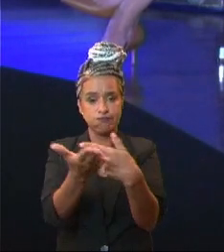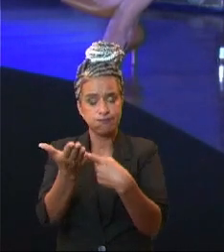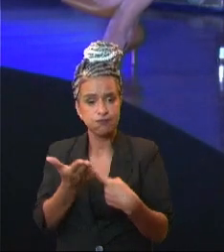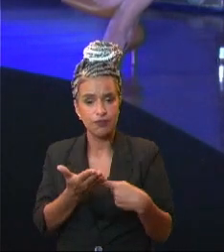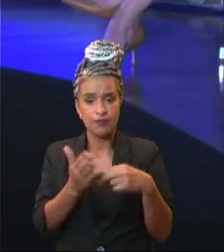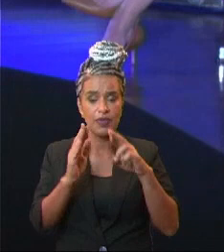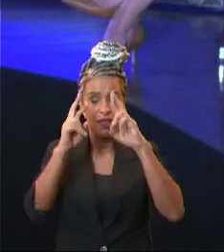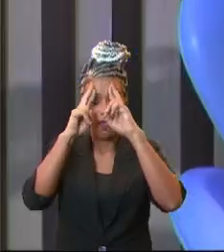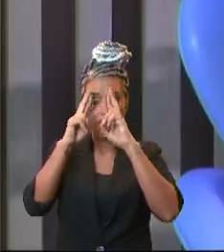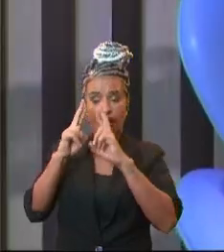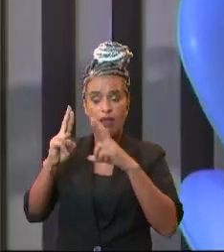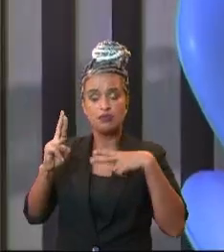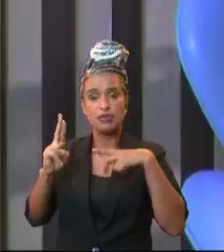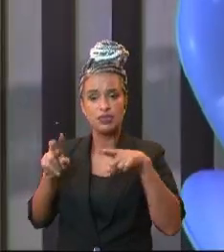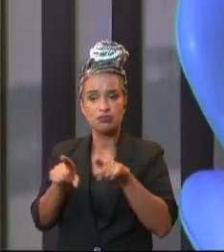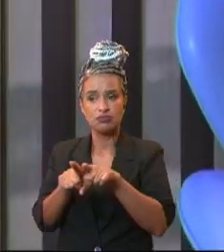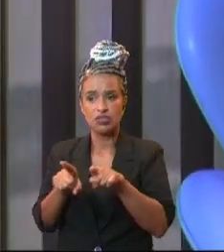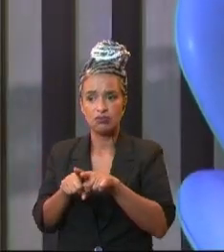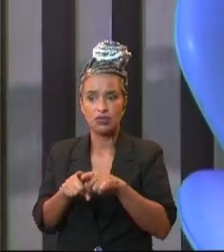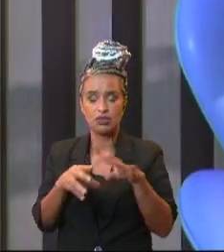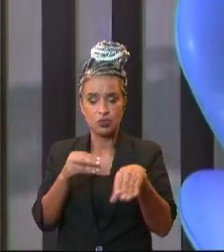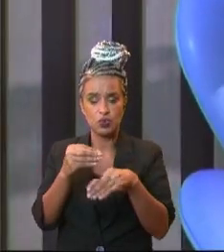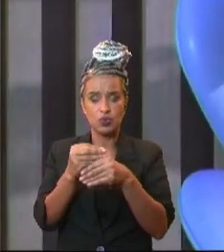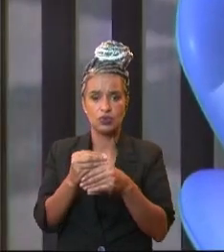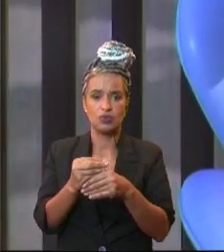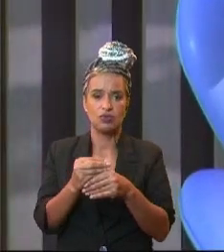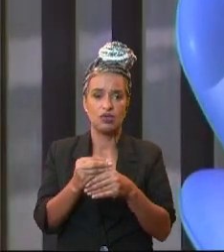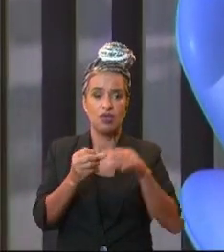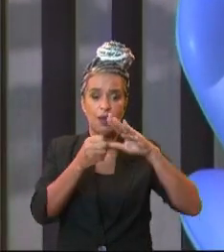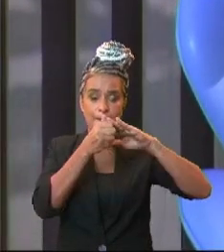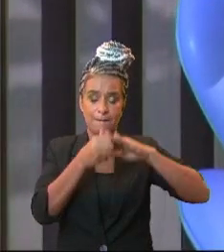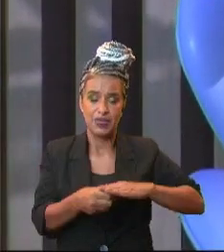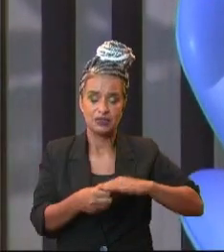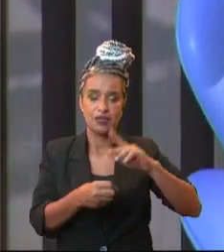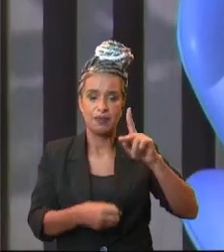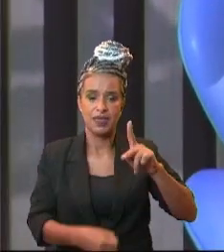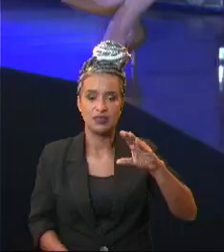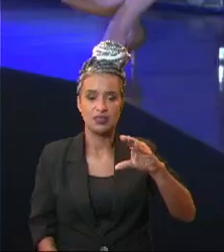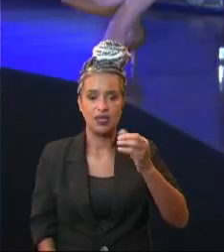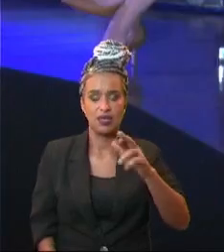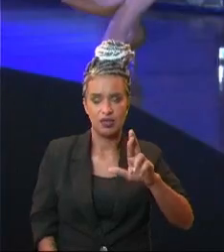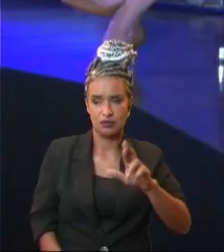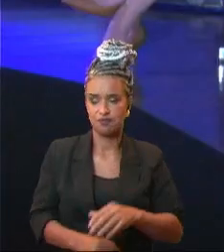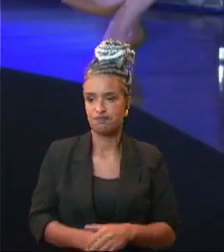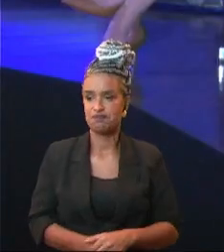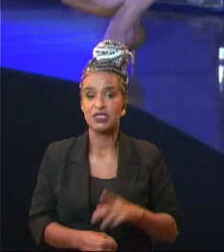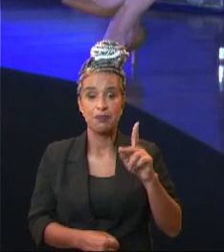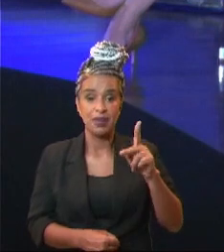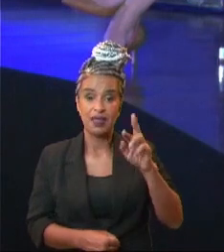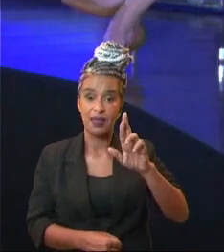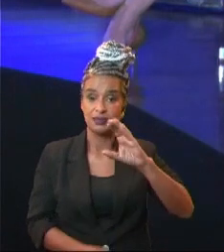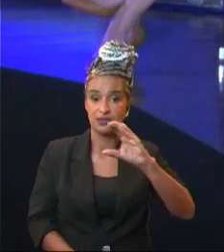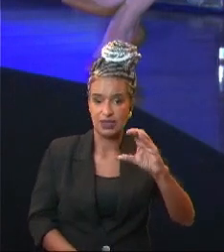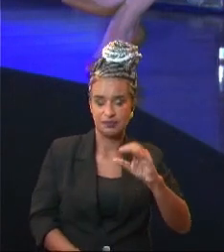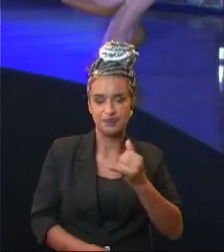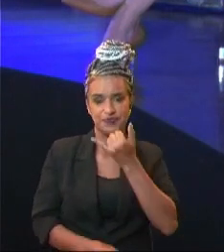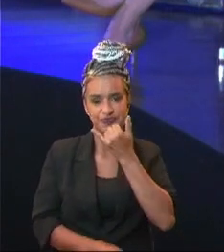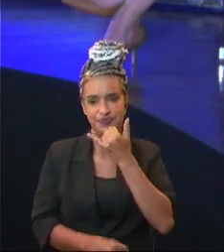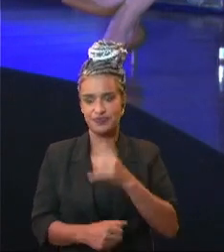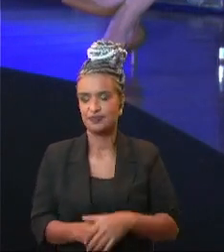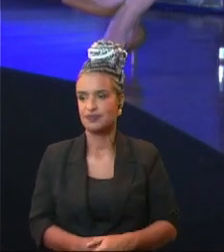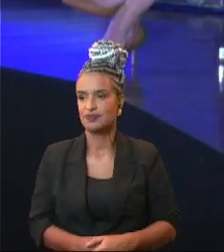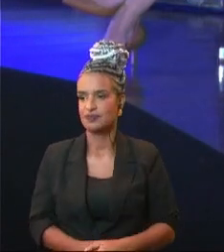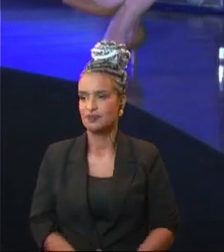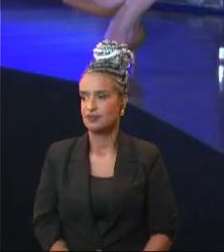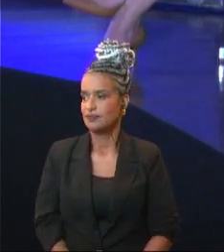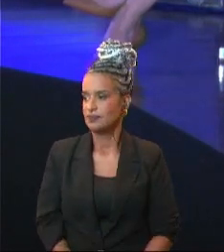pressão, incluindo por causa das pressões da PRCs, perdão, da República da